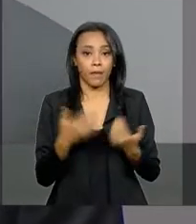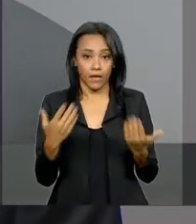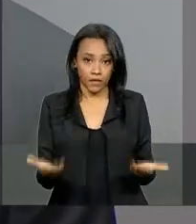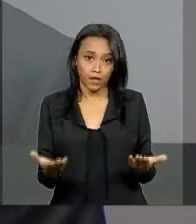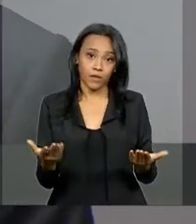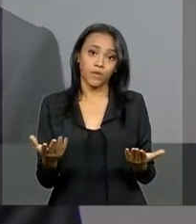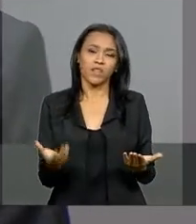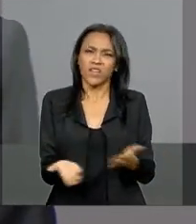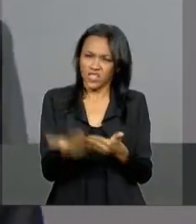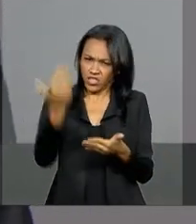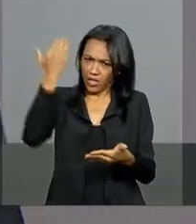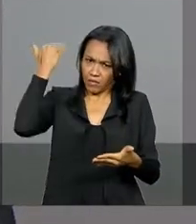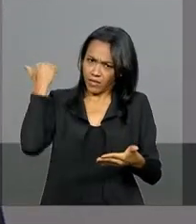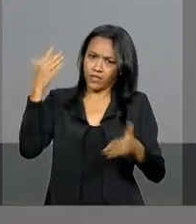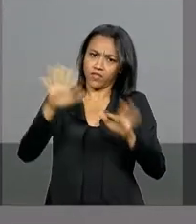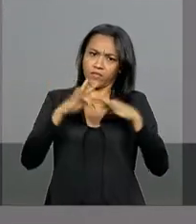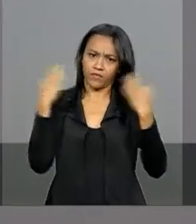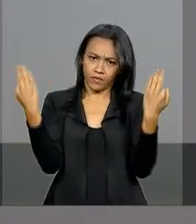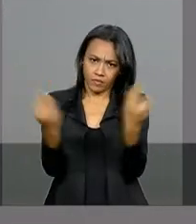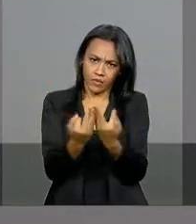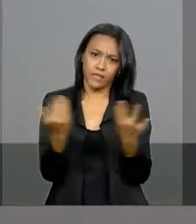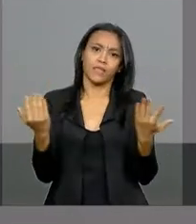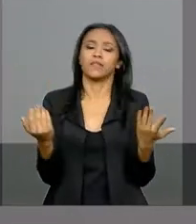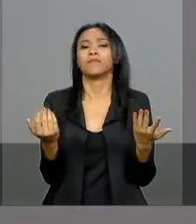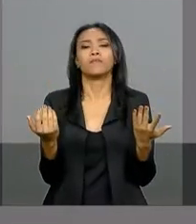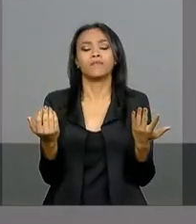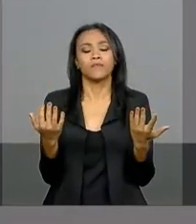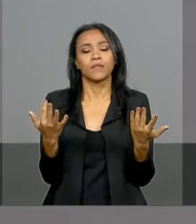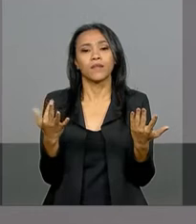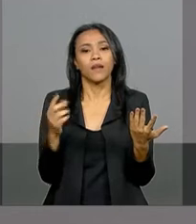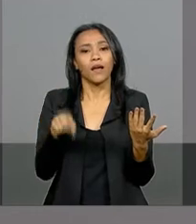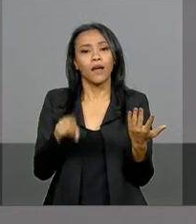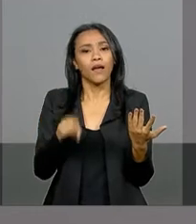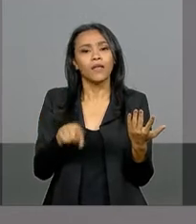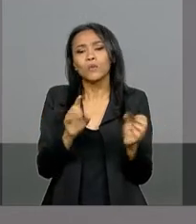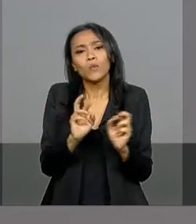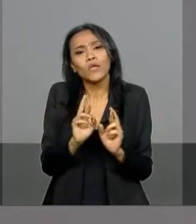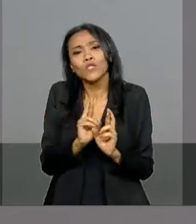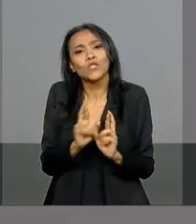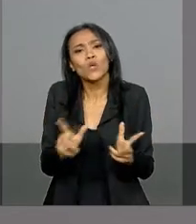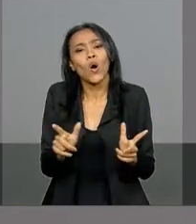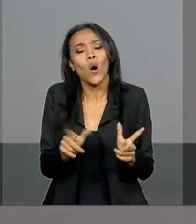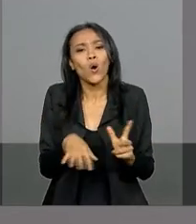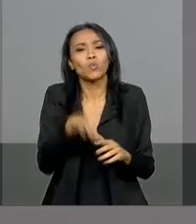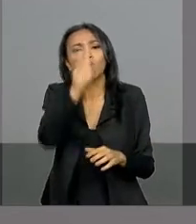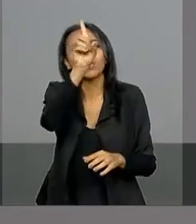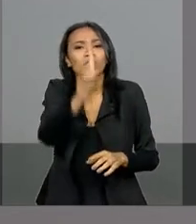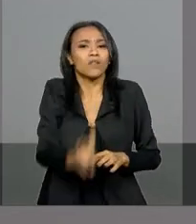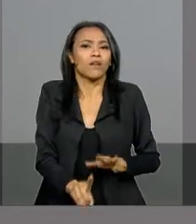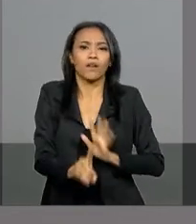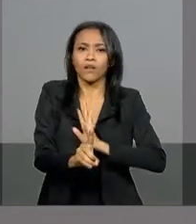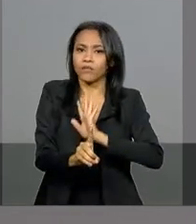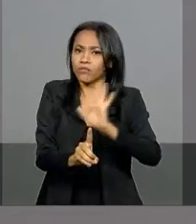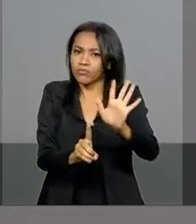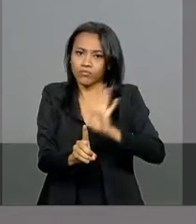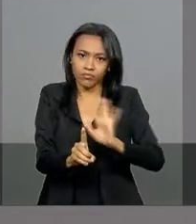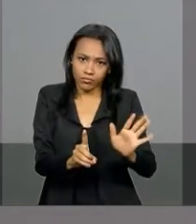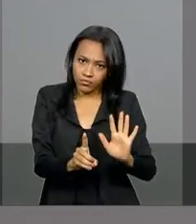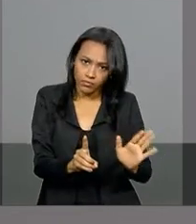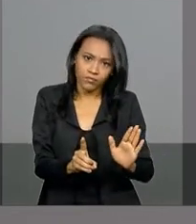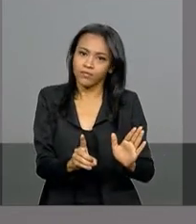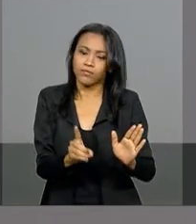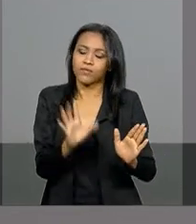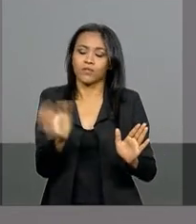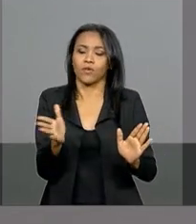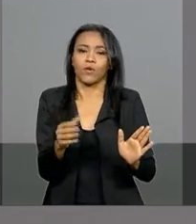familiar antigamente chamado de 4 poder não é um mero direito subjetivo a ser exercido ao alvitre